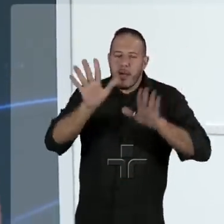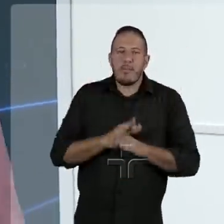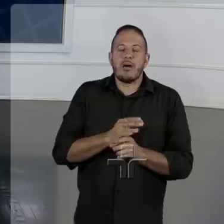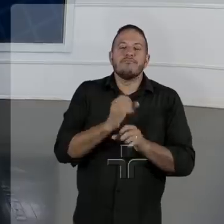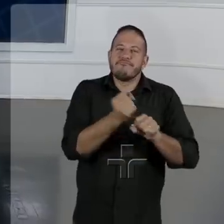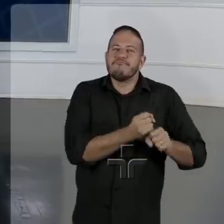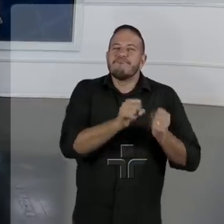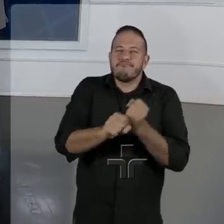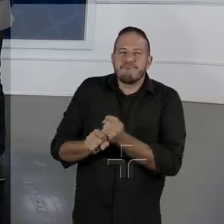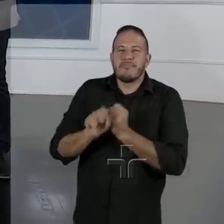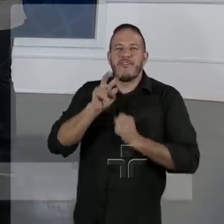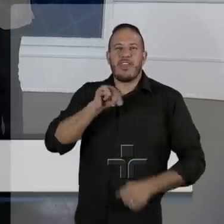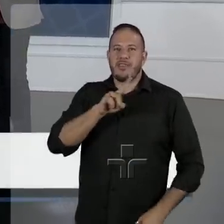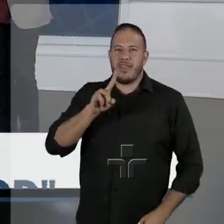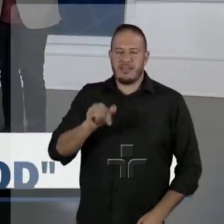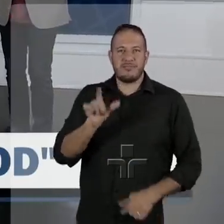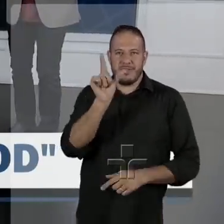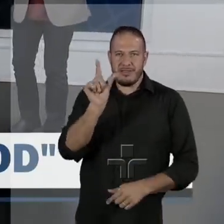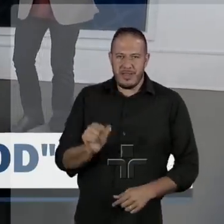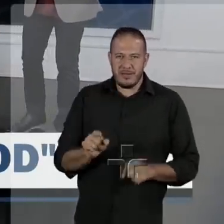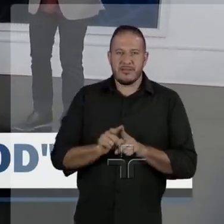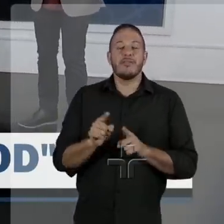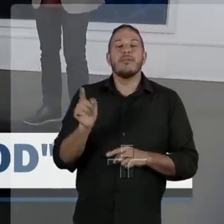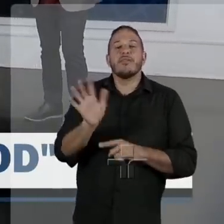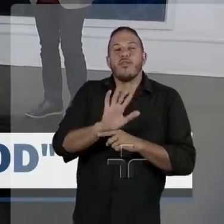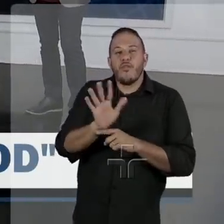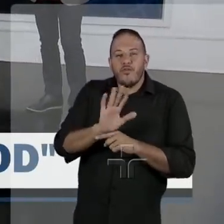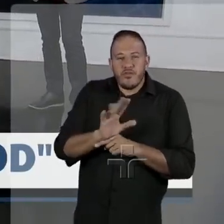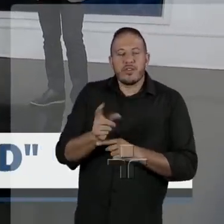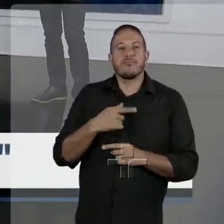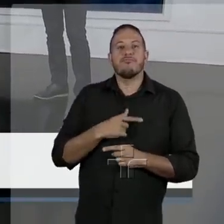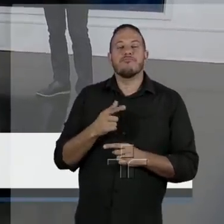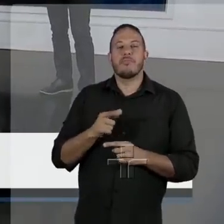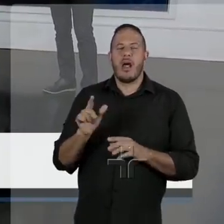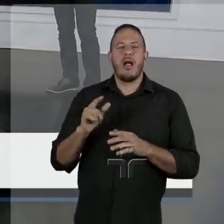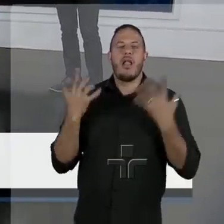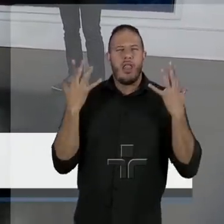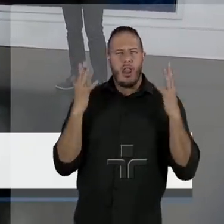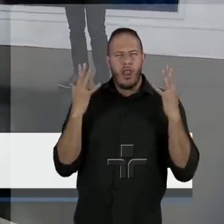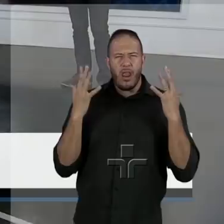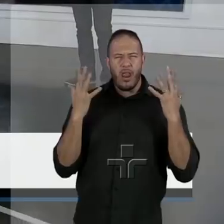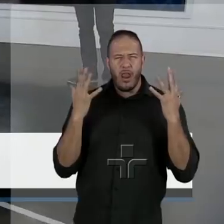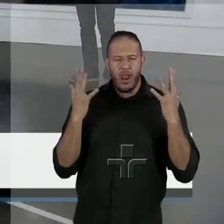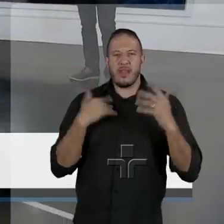Veneza. E o filme do diretor Quentin Tarantino é aplaudido por 7